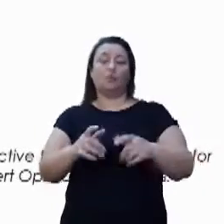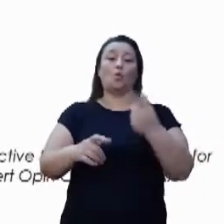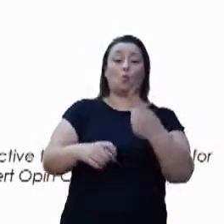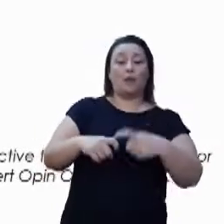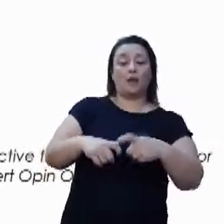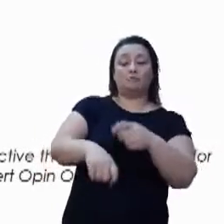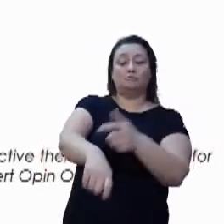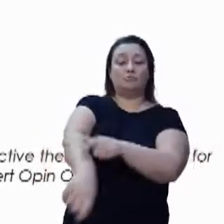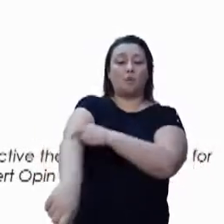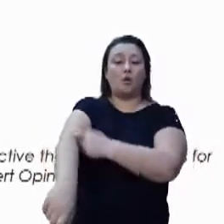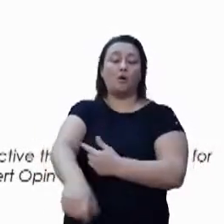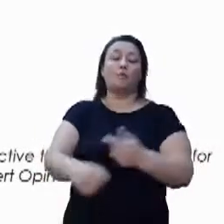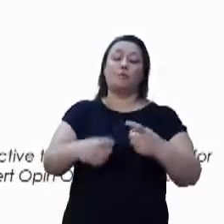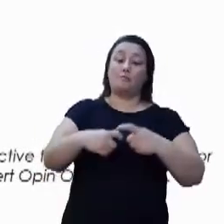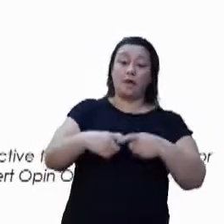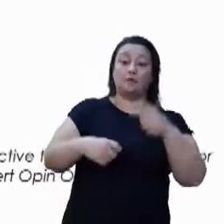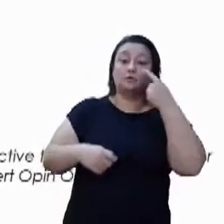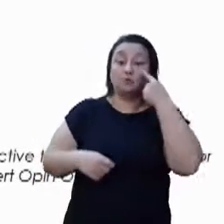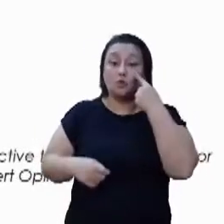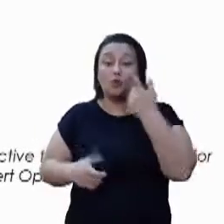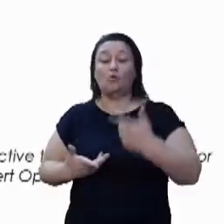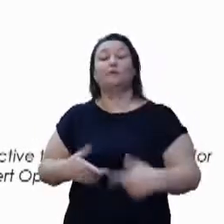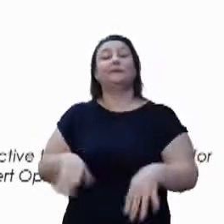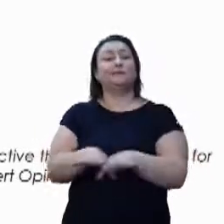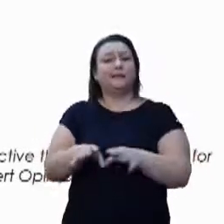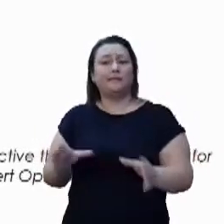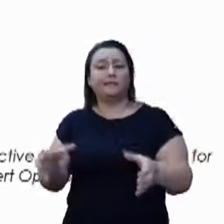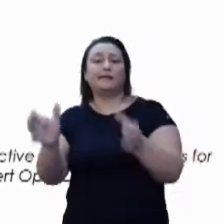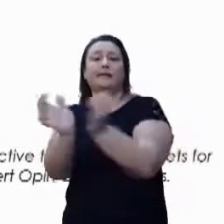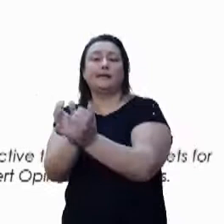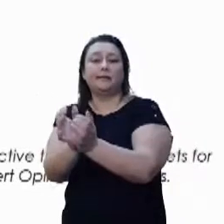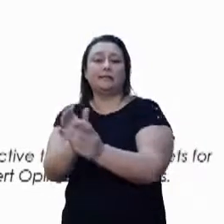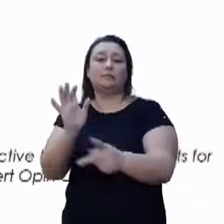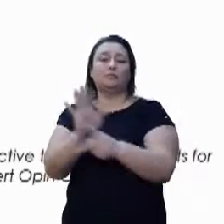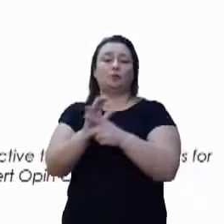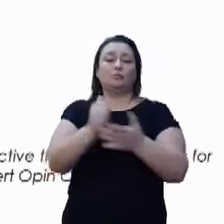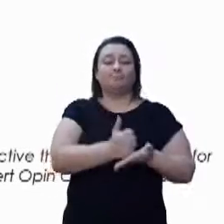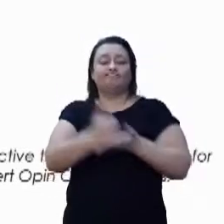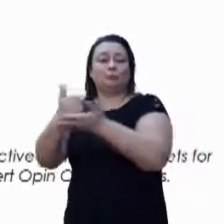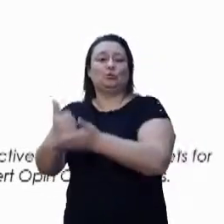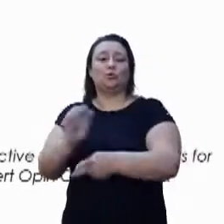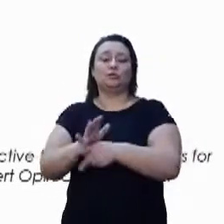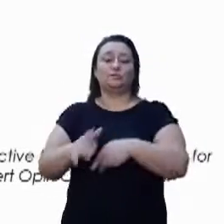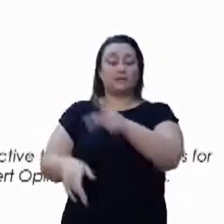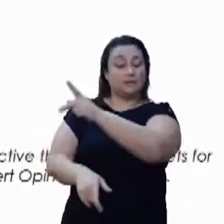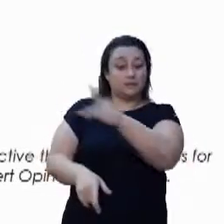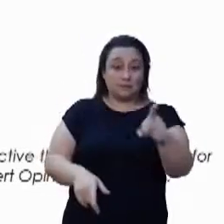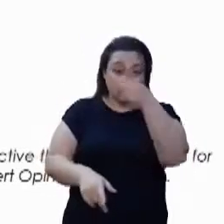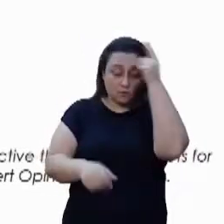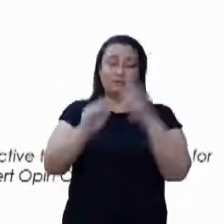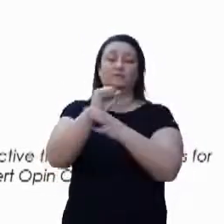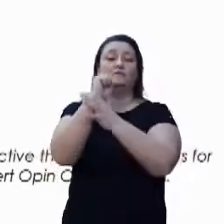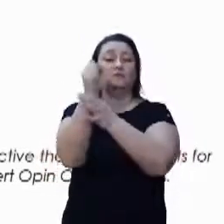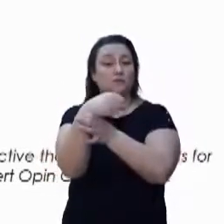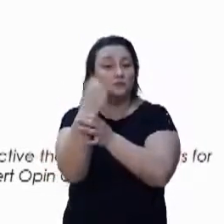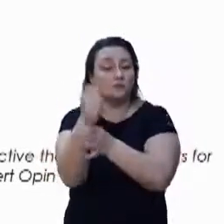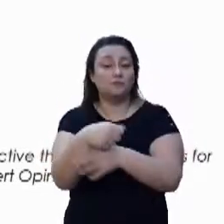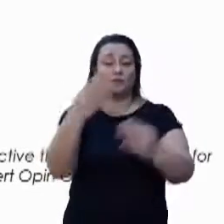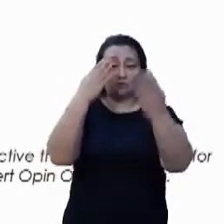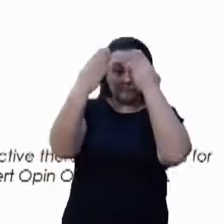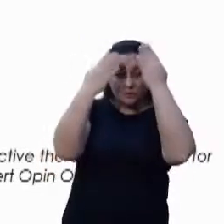dermatologista, um oftalmologista e também toda a equipe de suporte para esse paciente, fisioterapeuta,